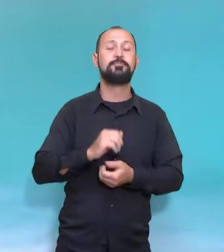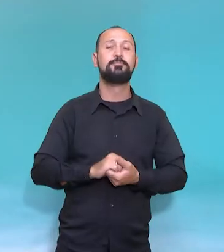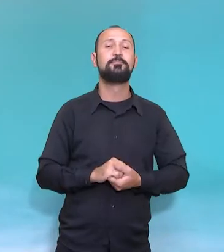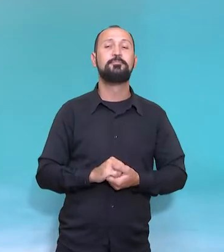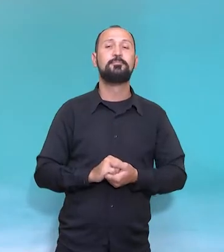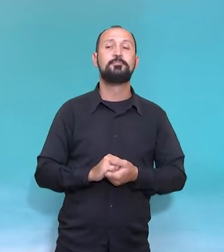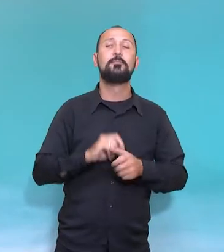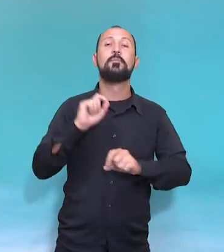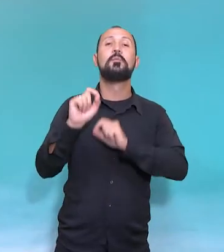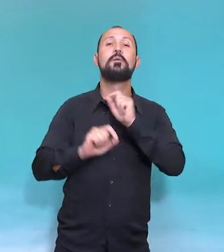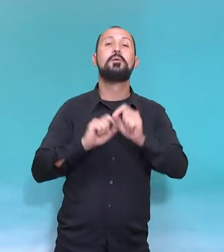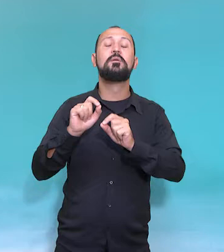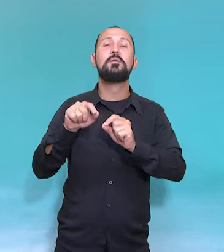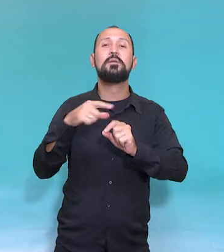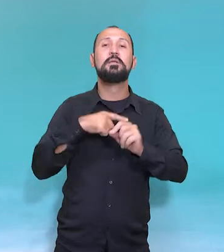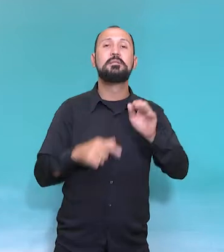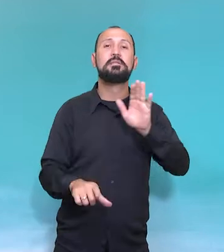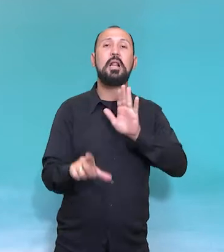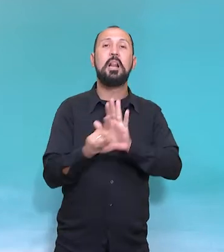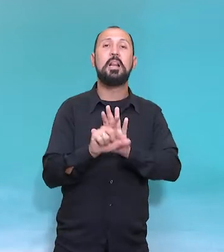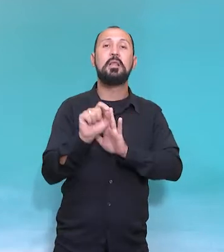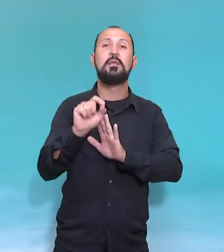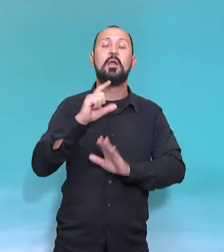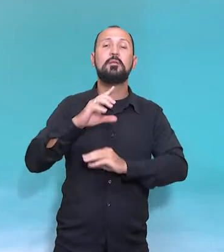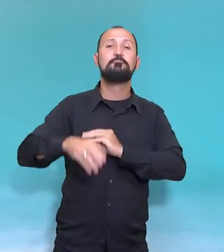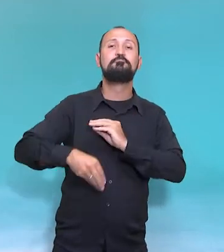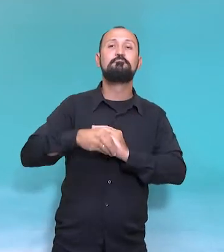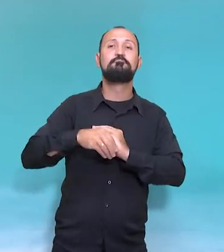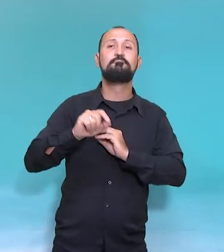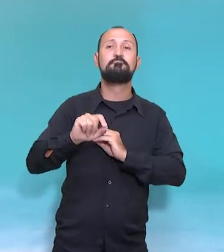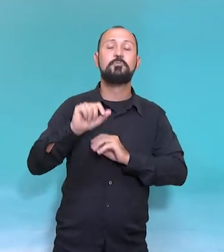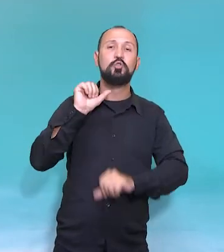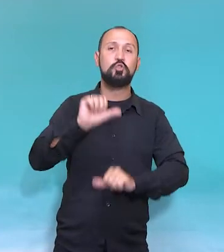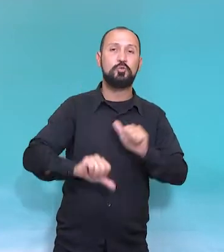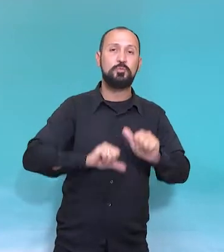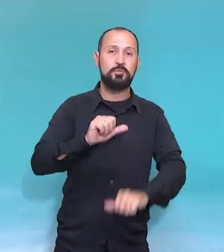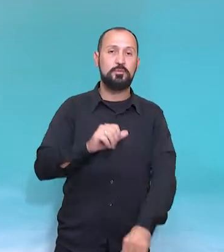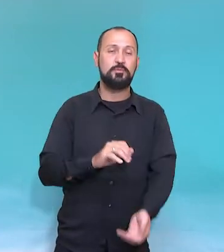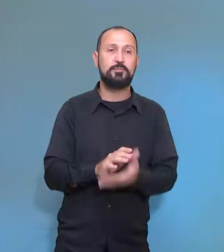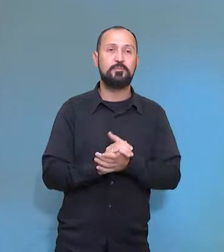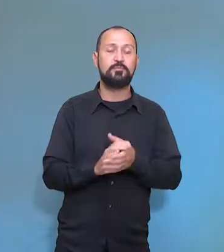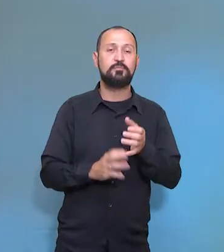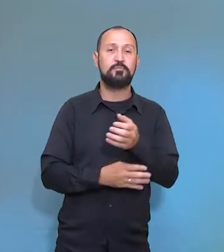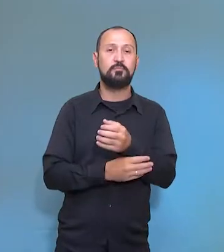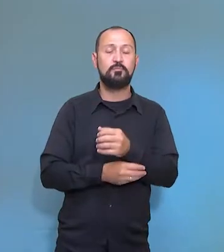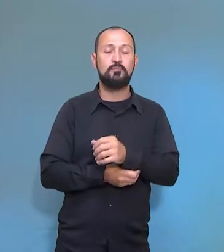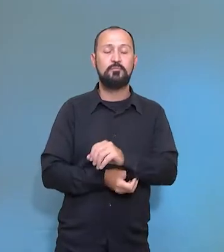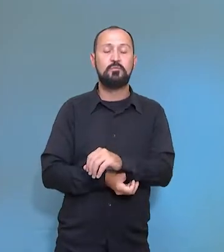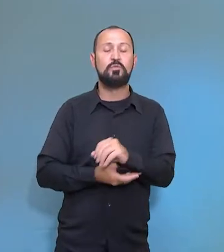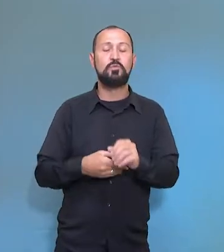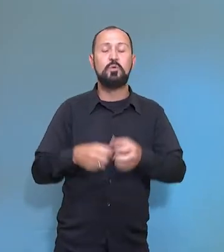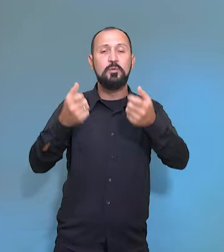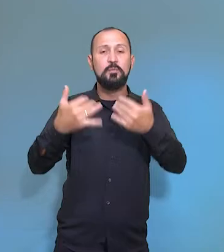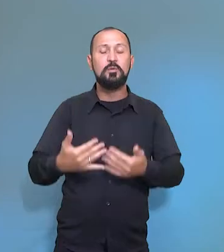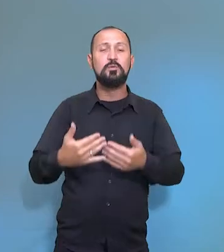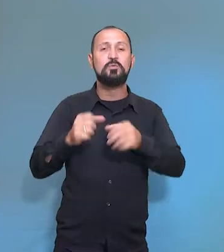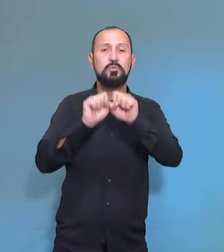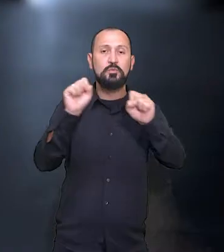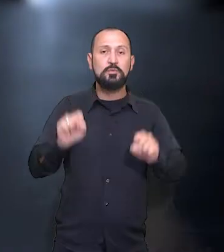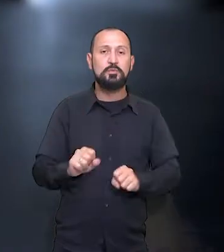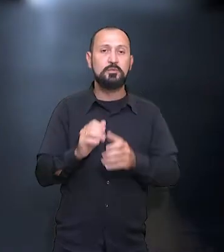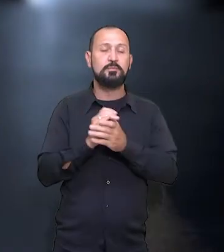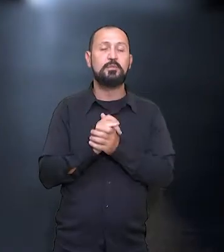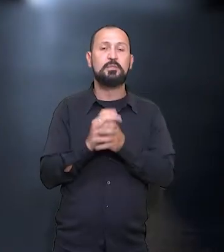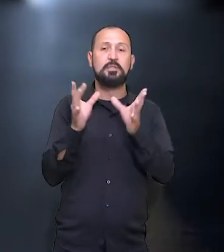14.382. E o que essa lei ela vai trazer de principal mudança, A gente está falando de um sistema todo que vai ser